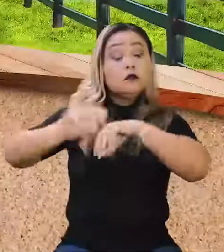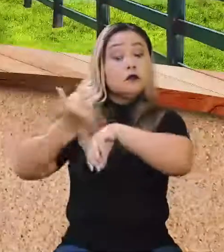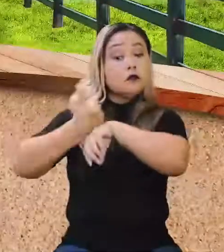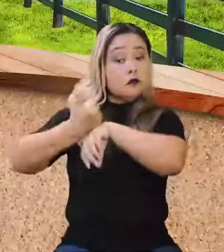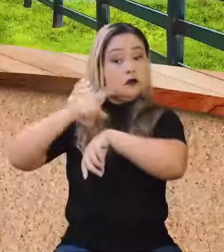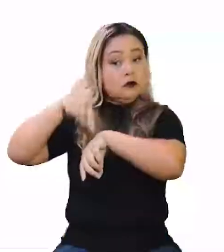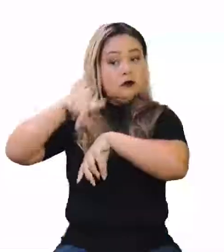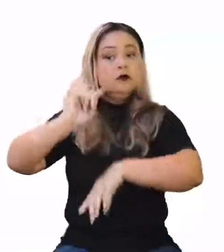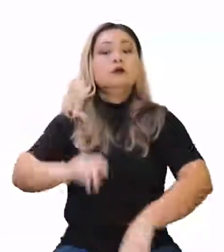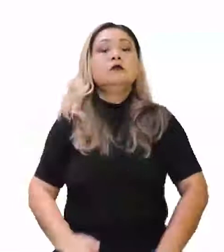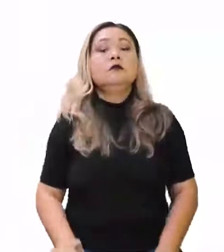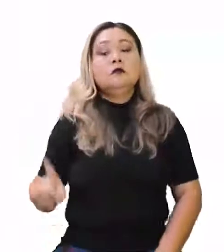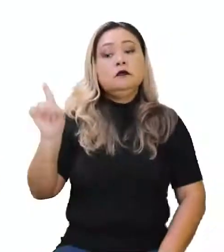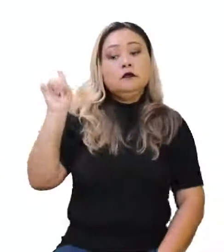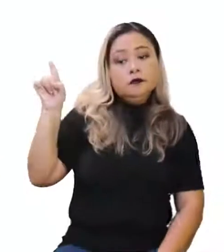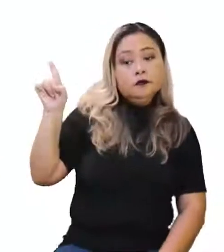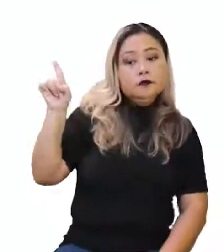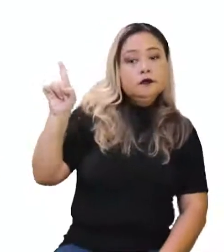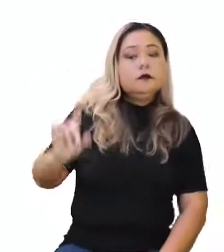na tela.